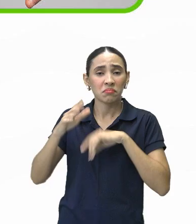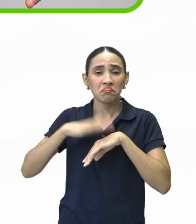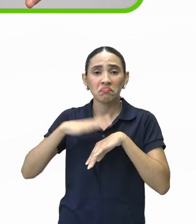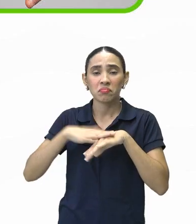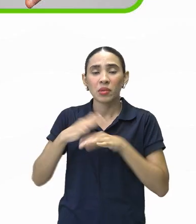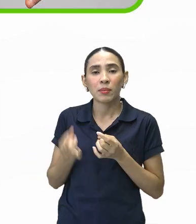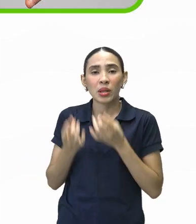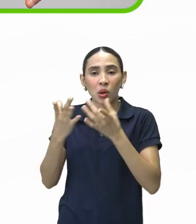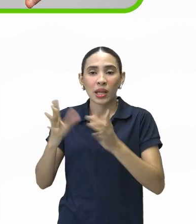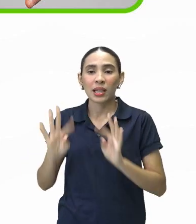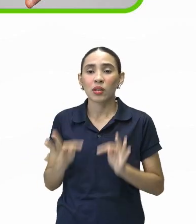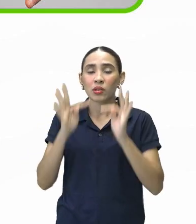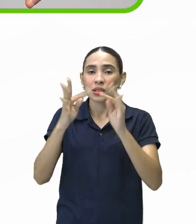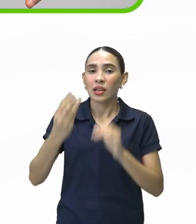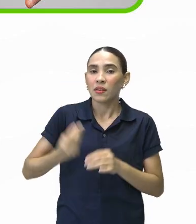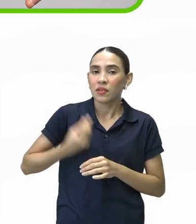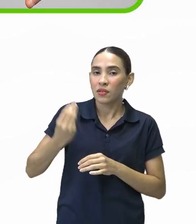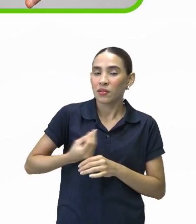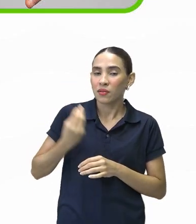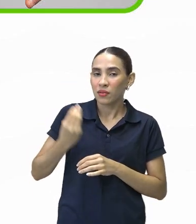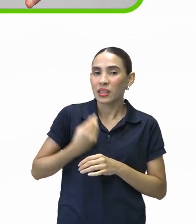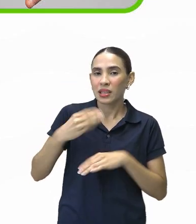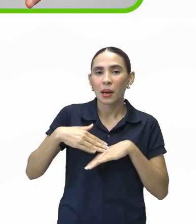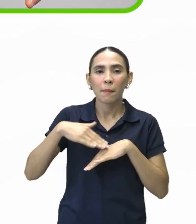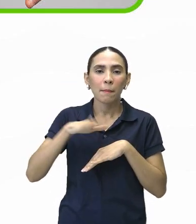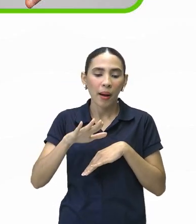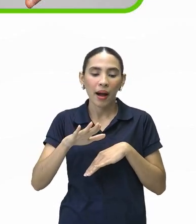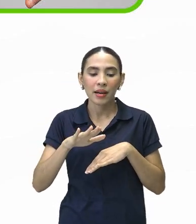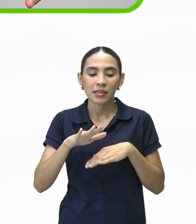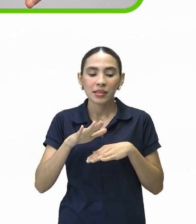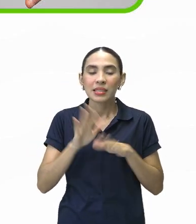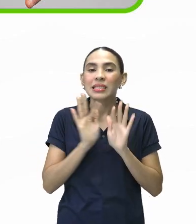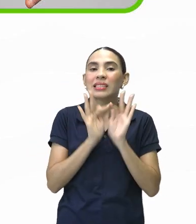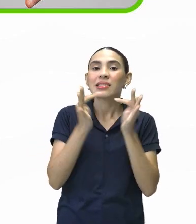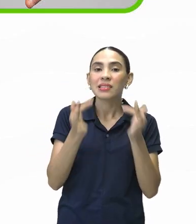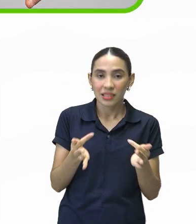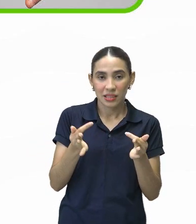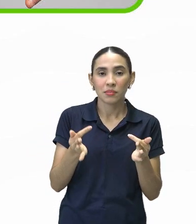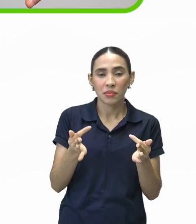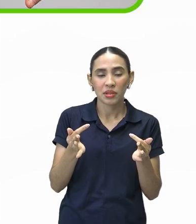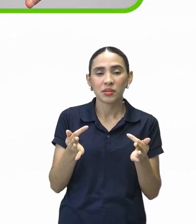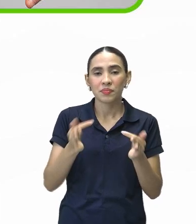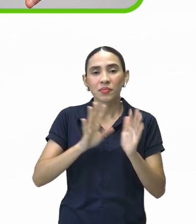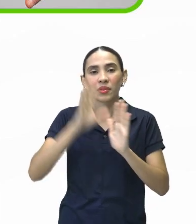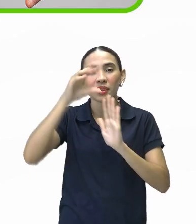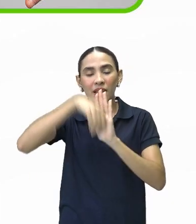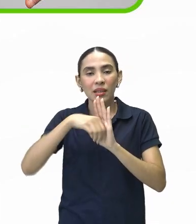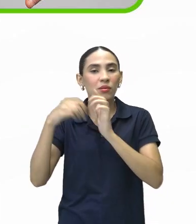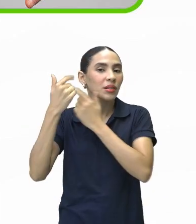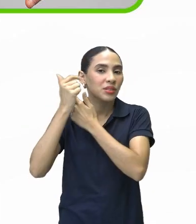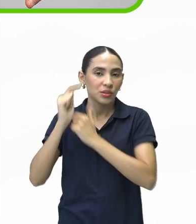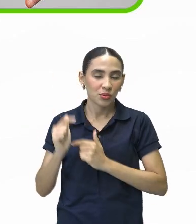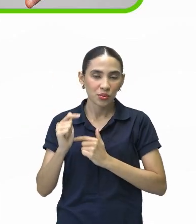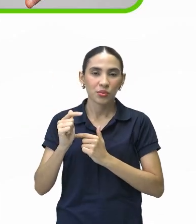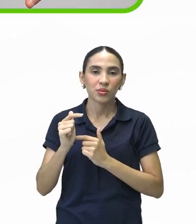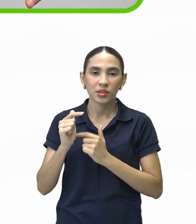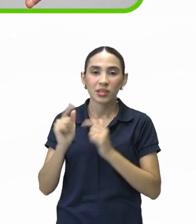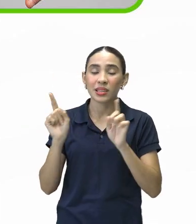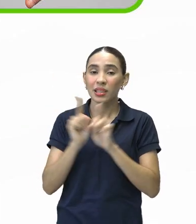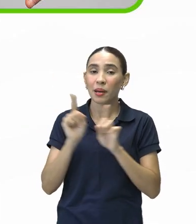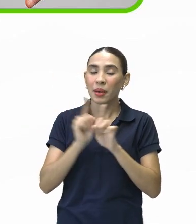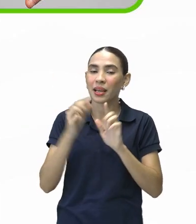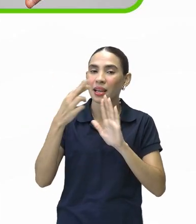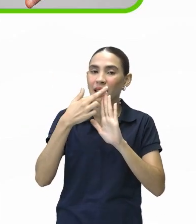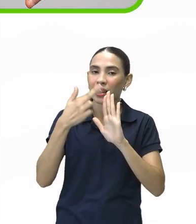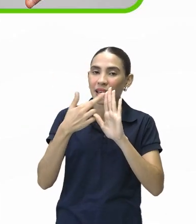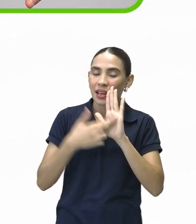abandonar a tecnologia e viver uma vida mais reclusa, mais quieta, dentro das tradições deles, né? E